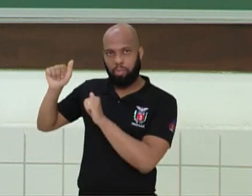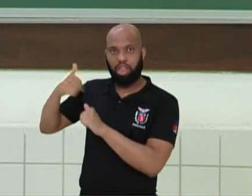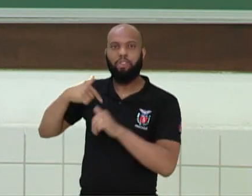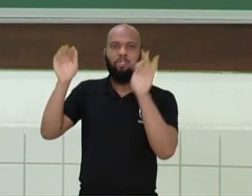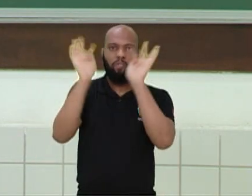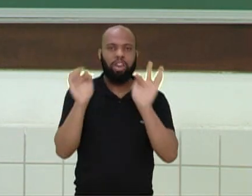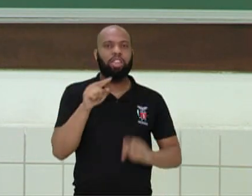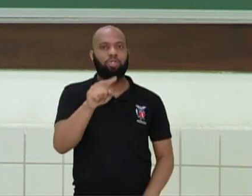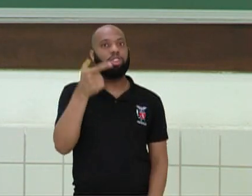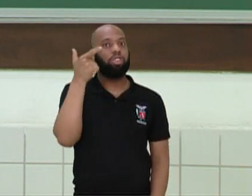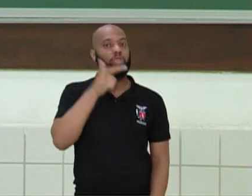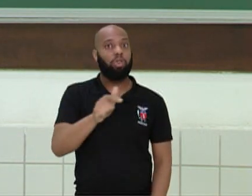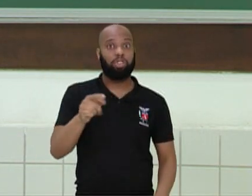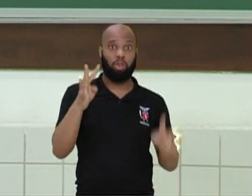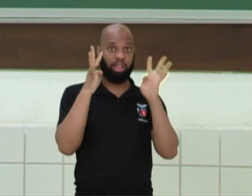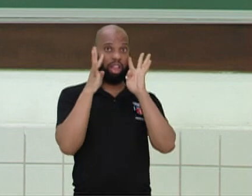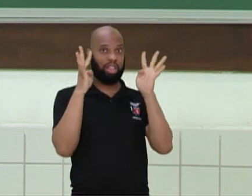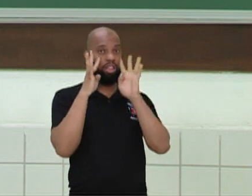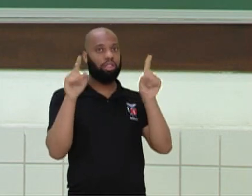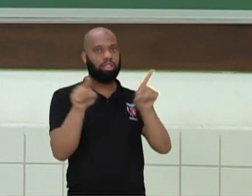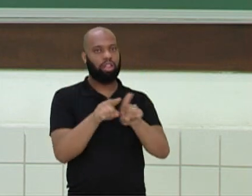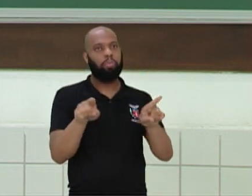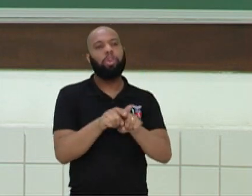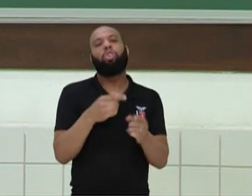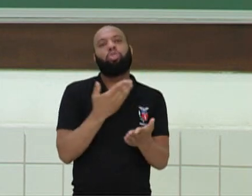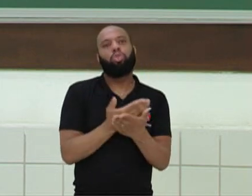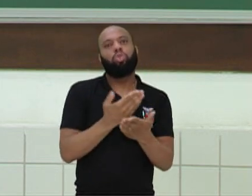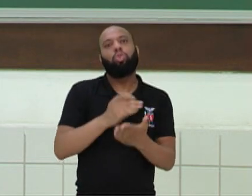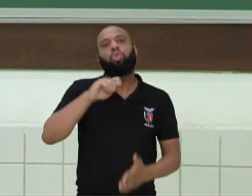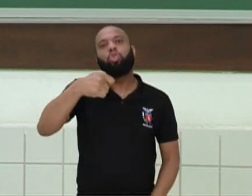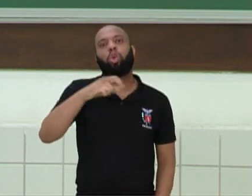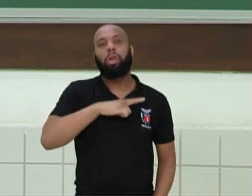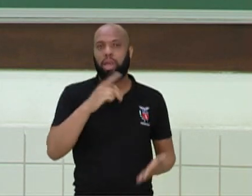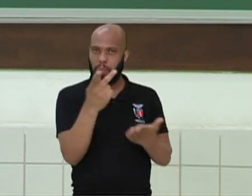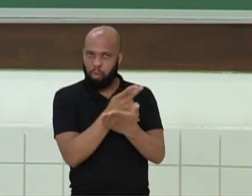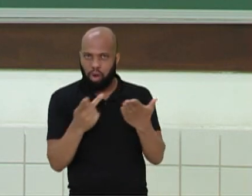muito feliz que vocês tenham prestado atenção nessa aula. Falamos também sobre o